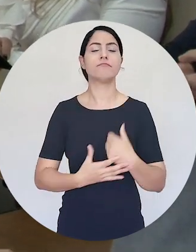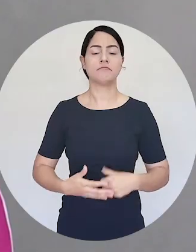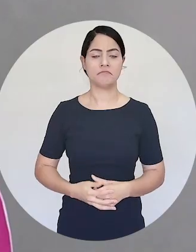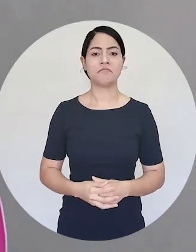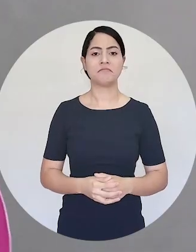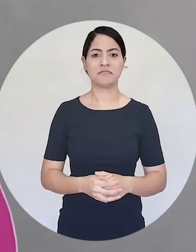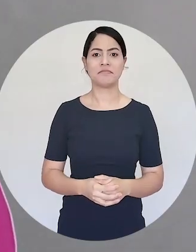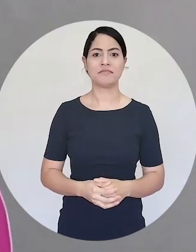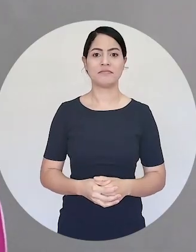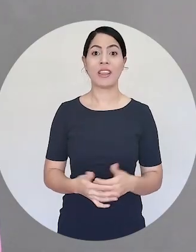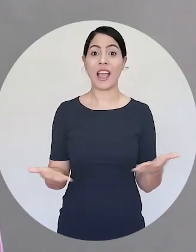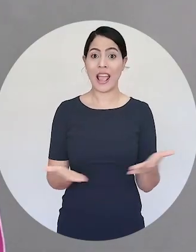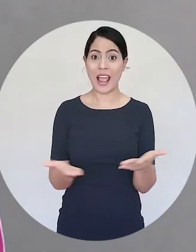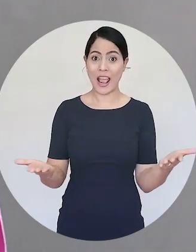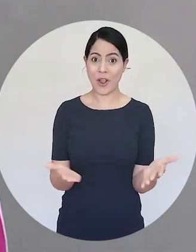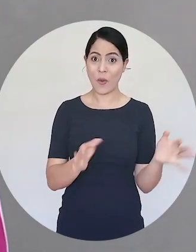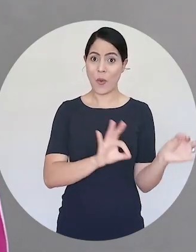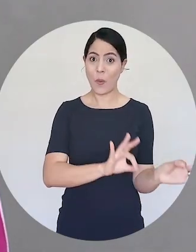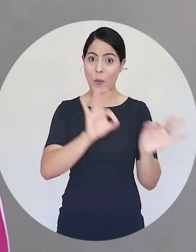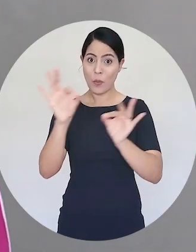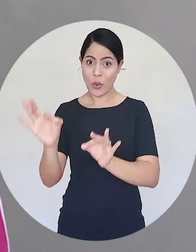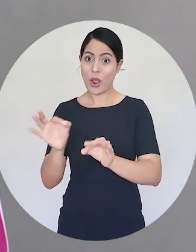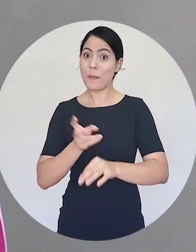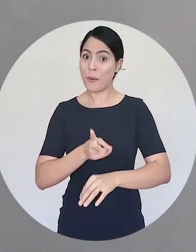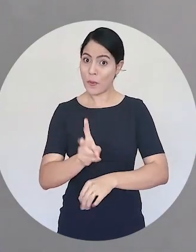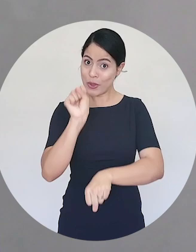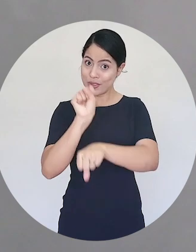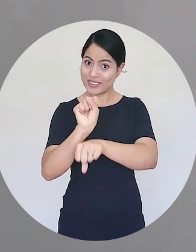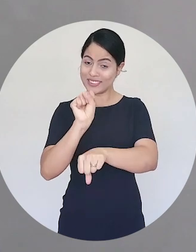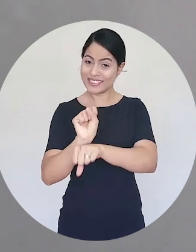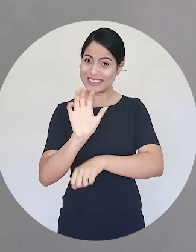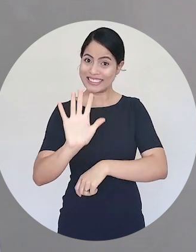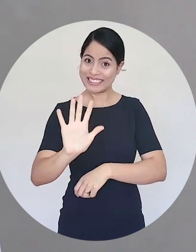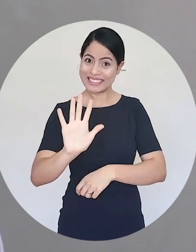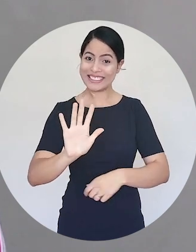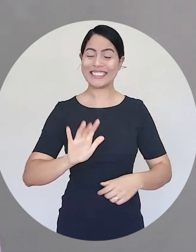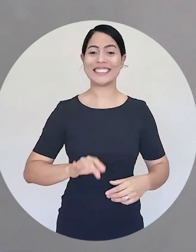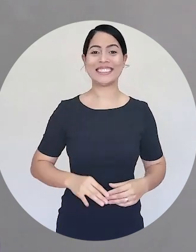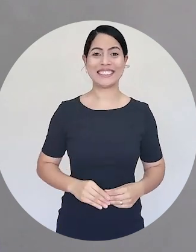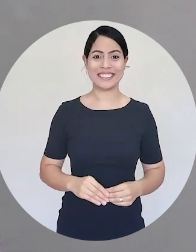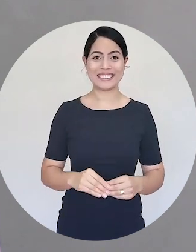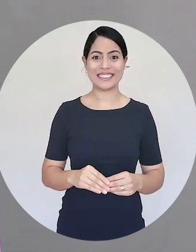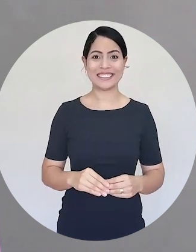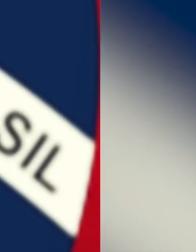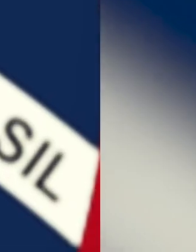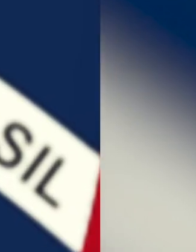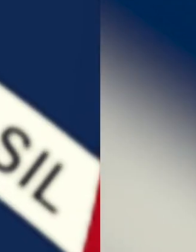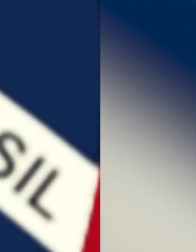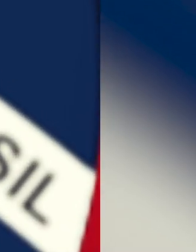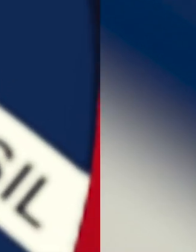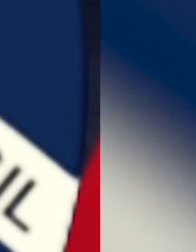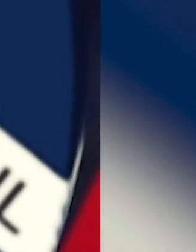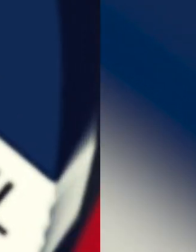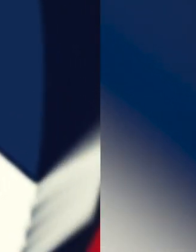garantida. Nós vamos para um breve intervalo, mas este programa volta já já. Não saia daí.